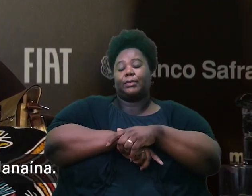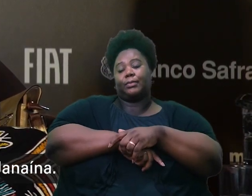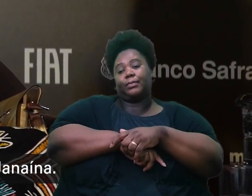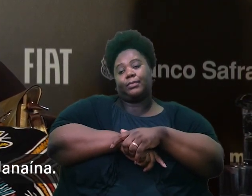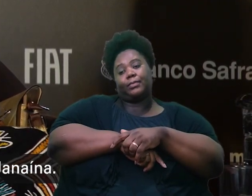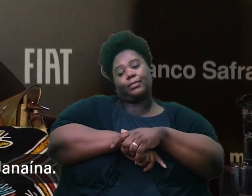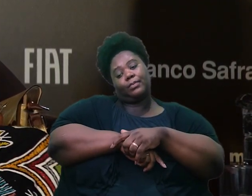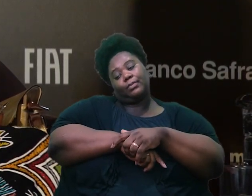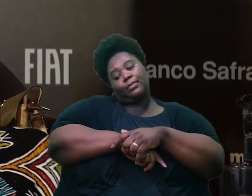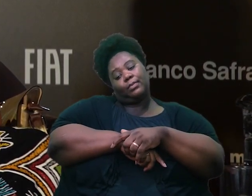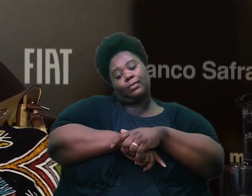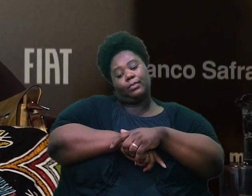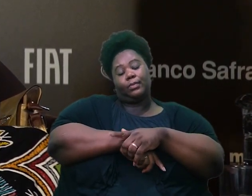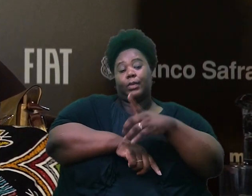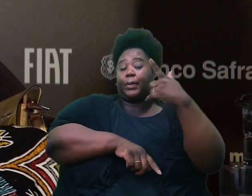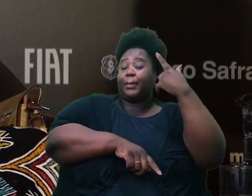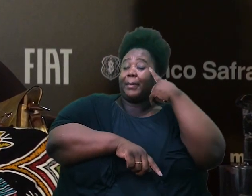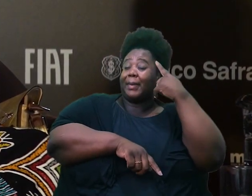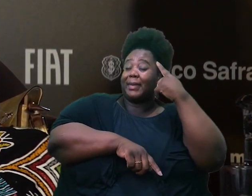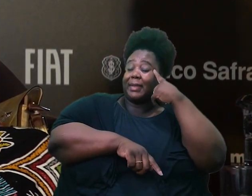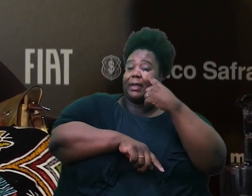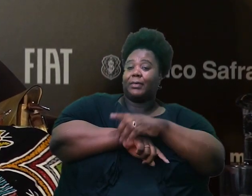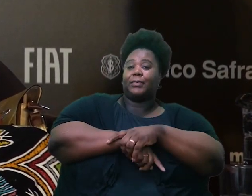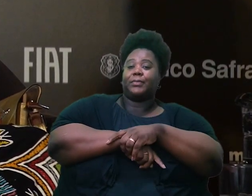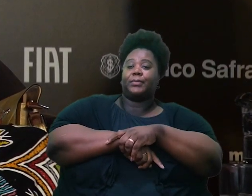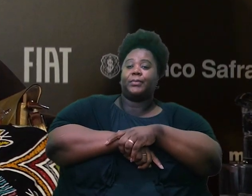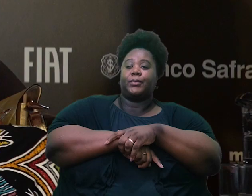como Janaína, pensando